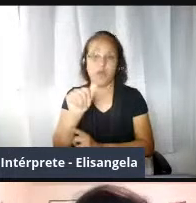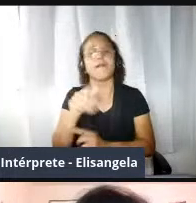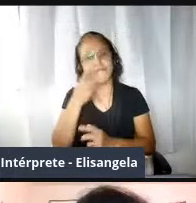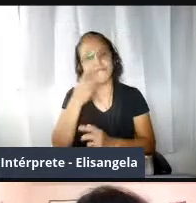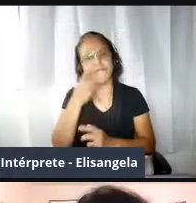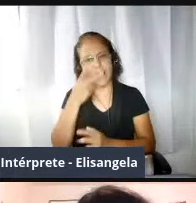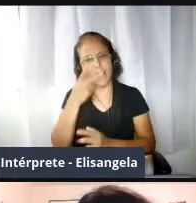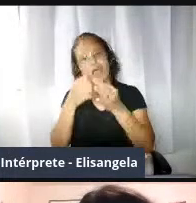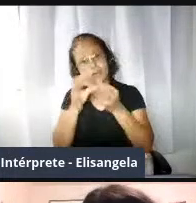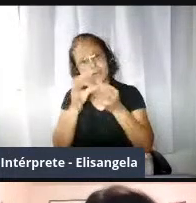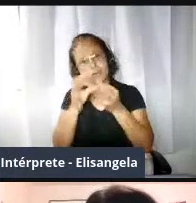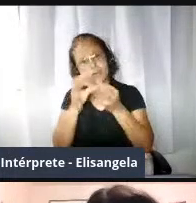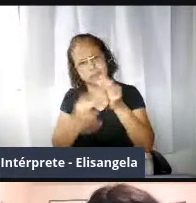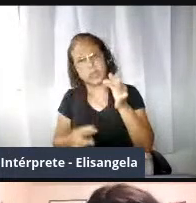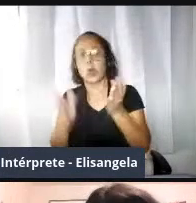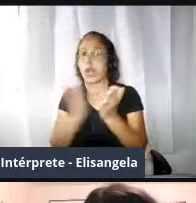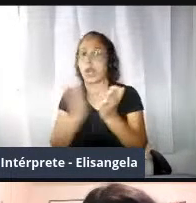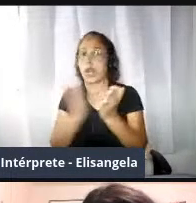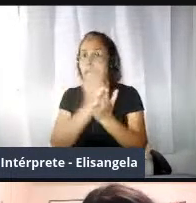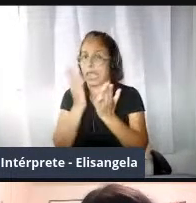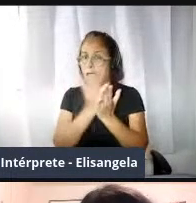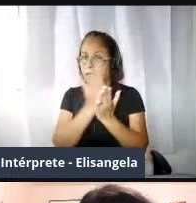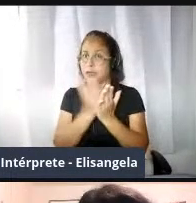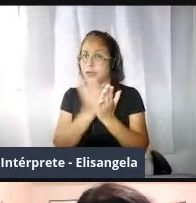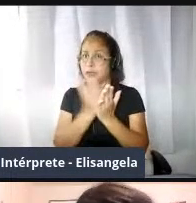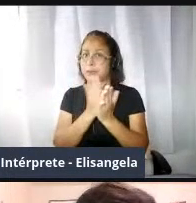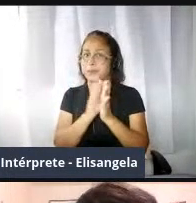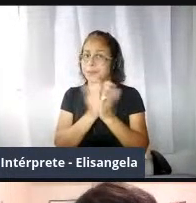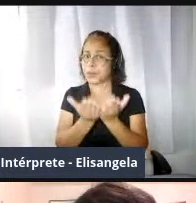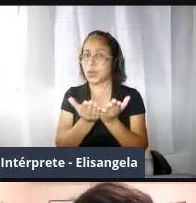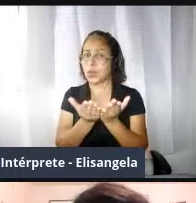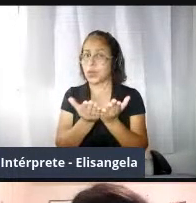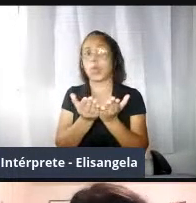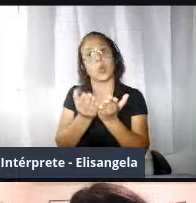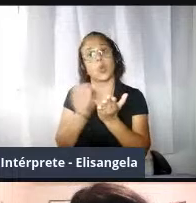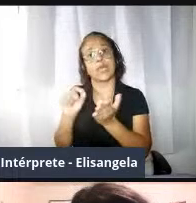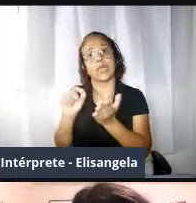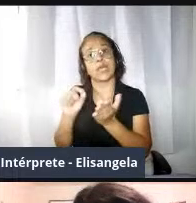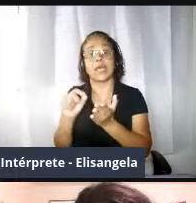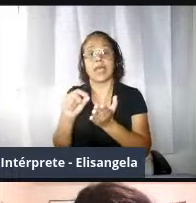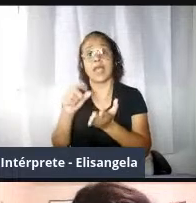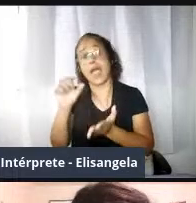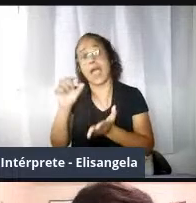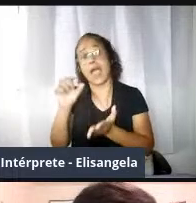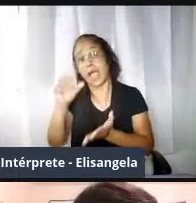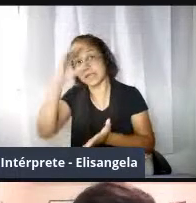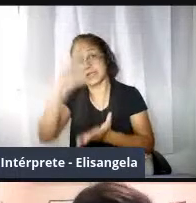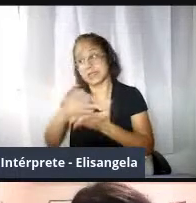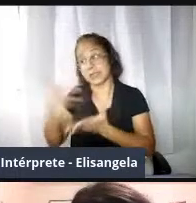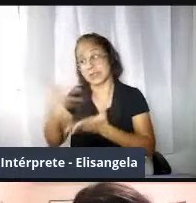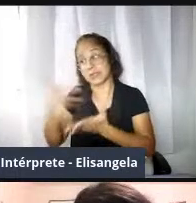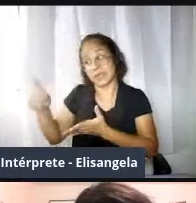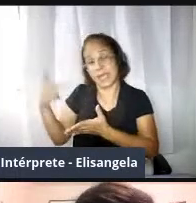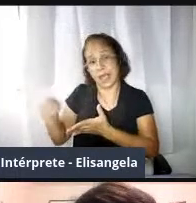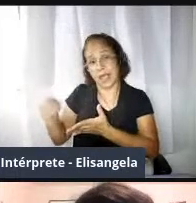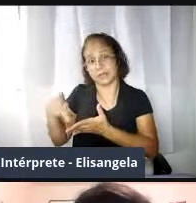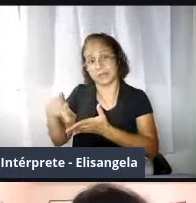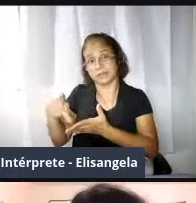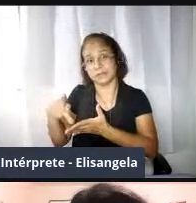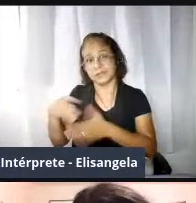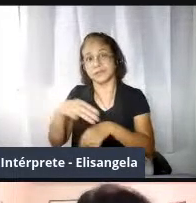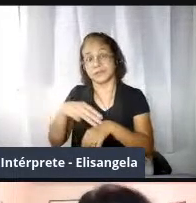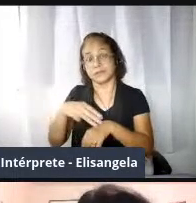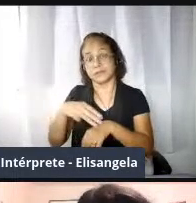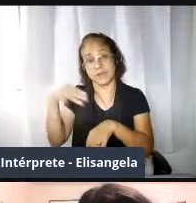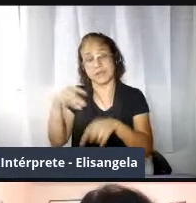livro, o que é a dissertação dela sobre o pretestato, né, um professor preto que dá aula para